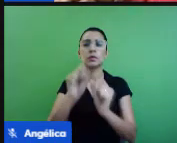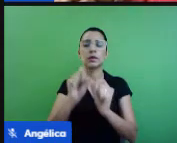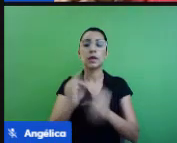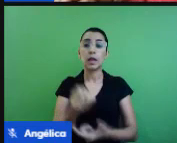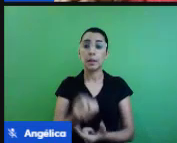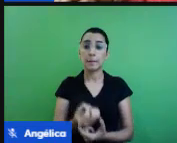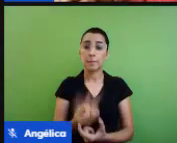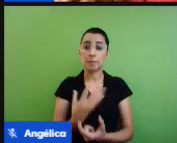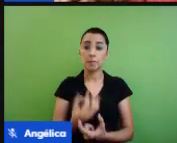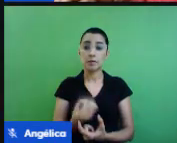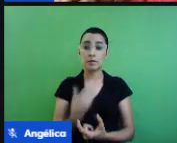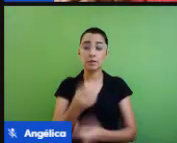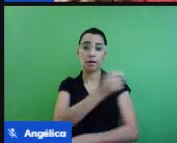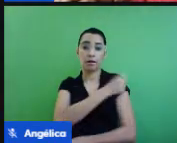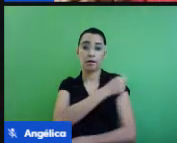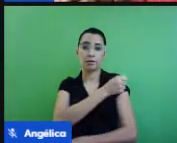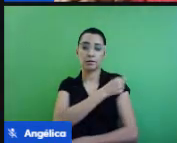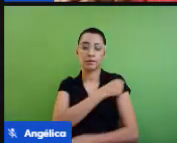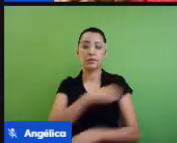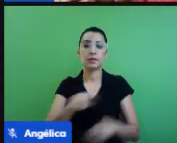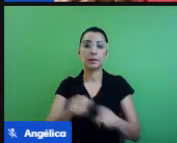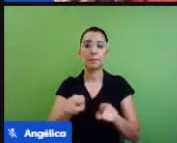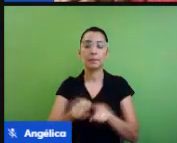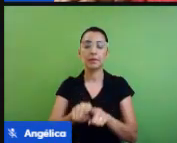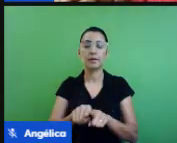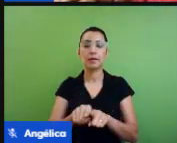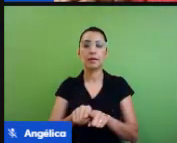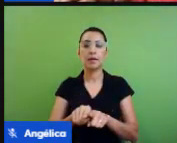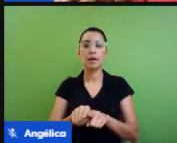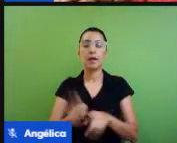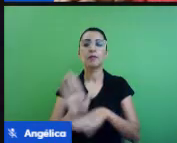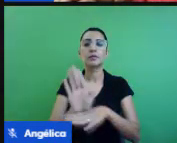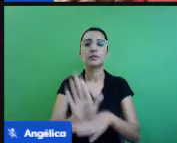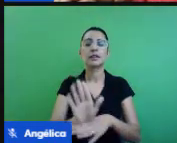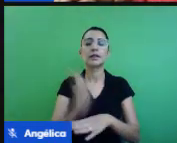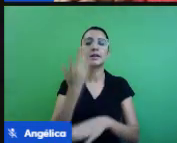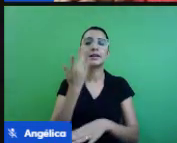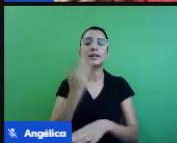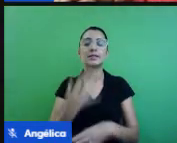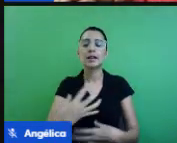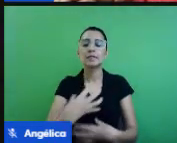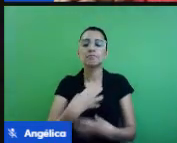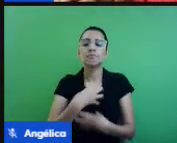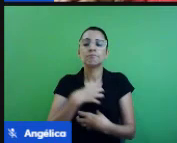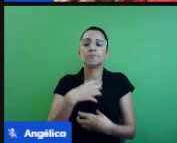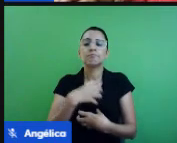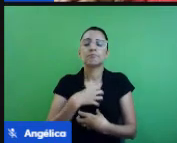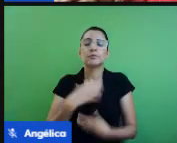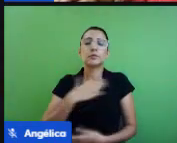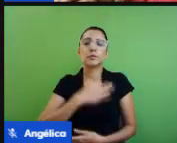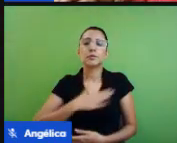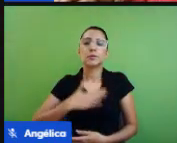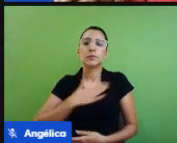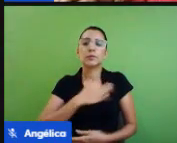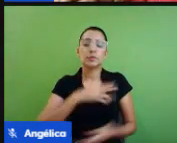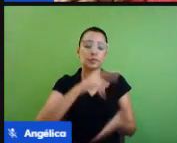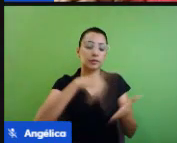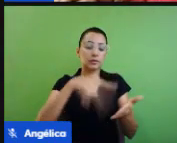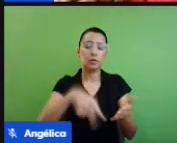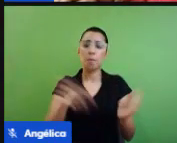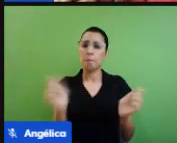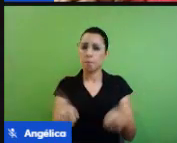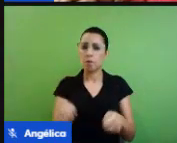os alunos e despertar nas crianças o gosto pela leitura, mesmo que sejam de palavras simples,